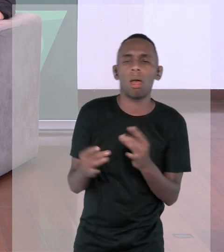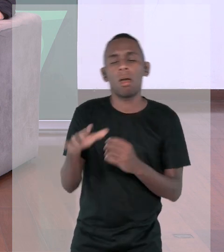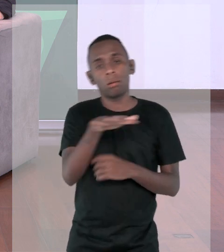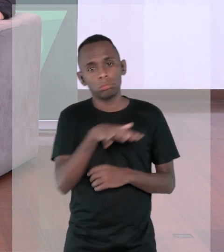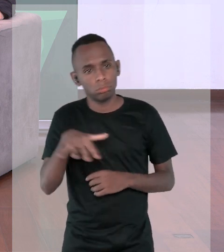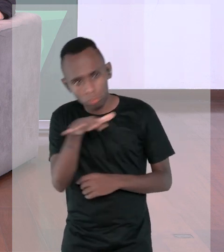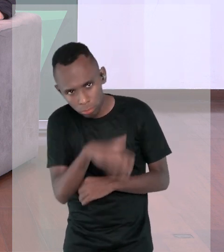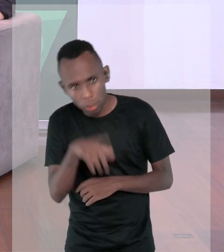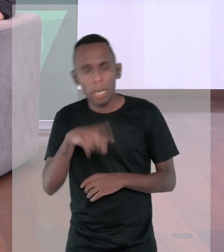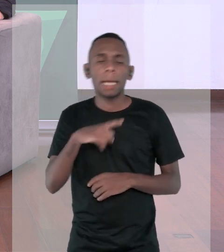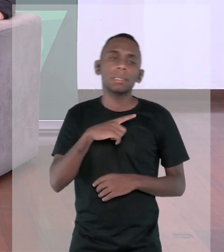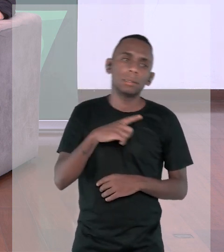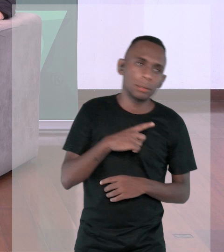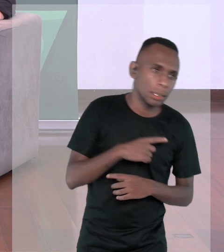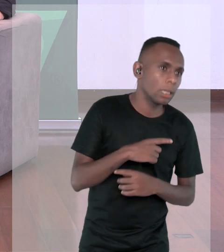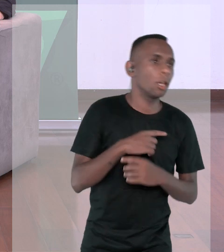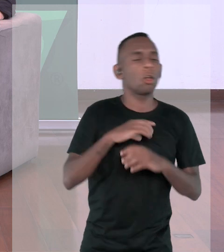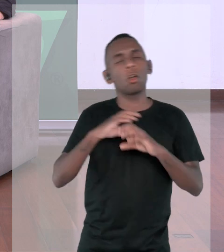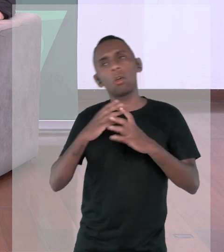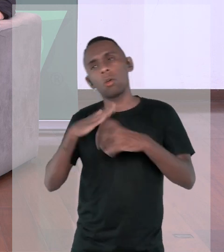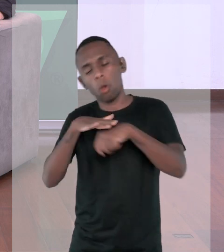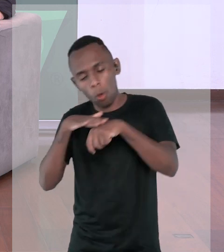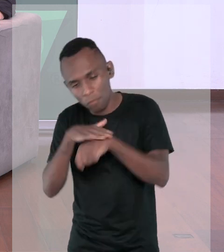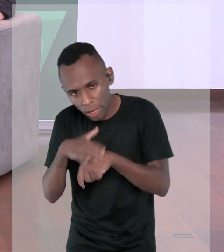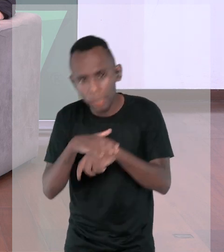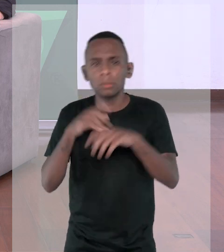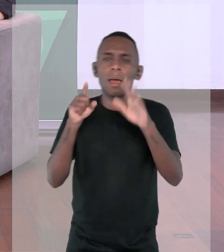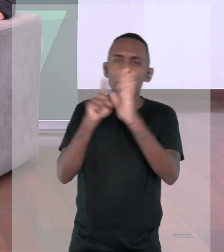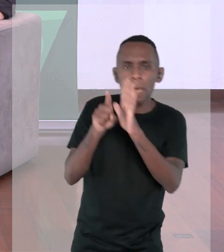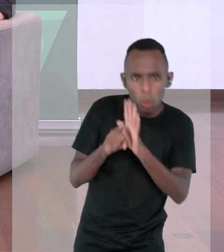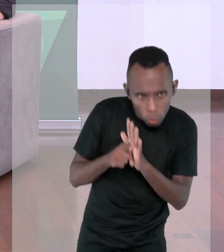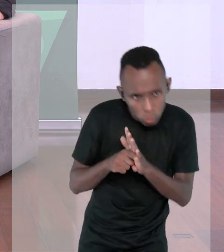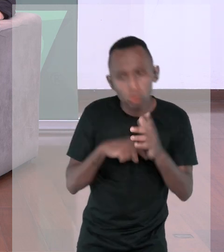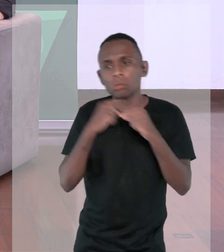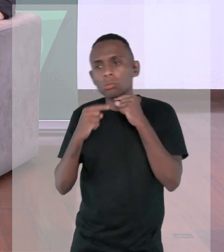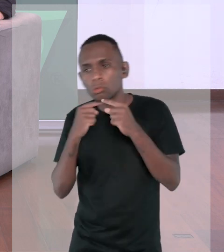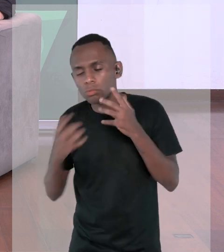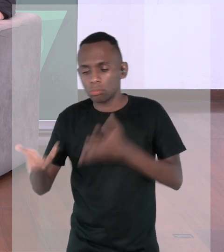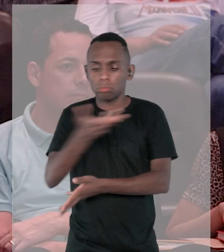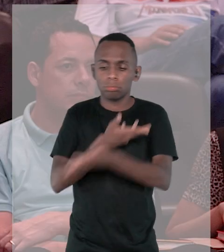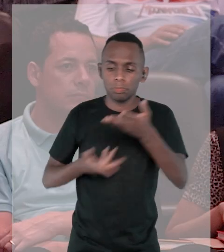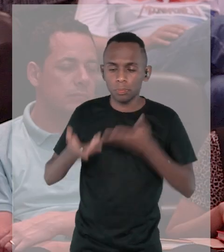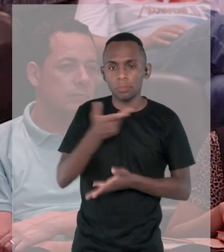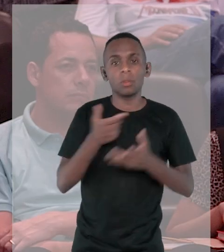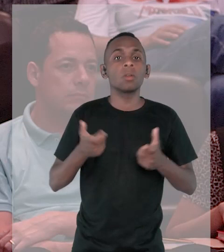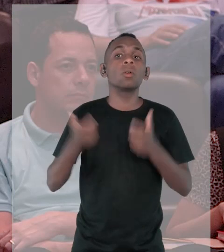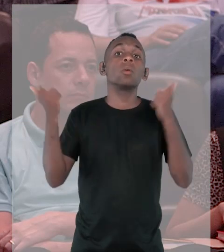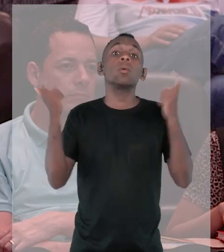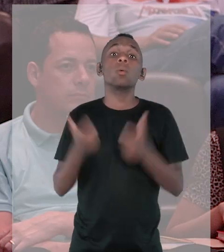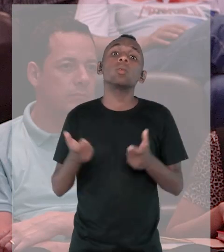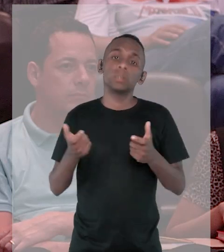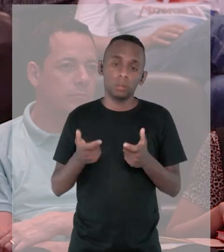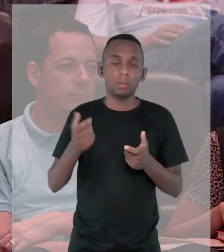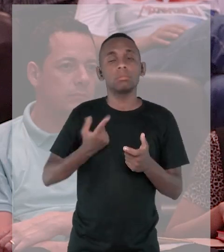mas é trazendo conversas, fazendo perguntas, estimulando a troca. De onde que isso vem, Chico?